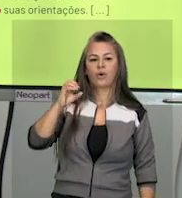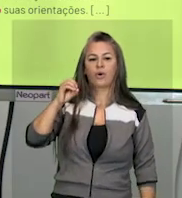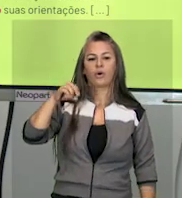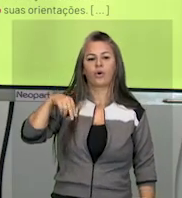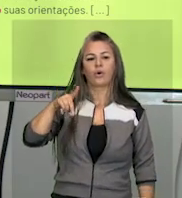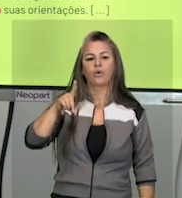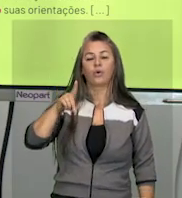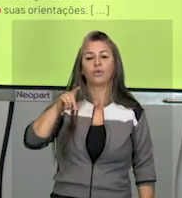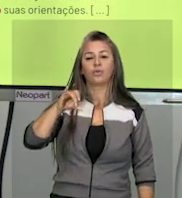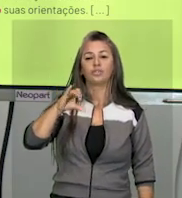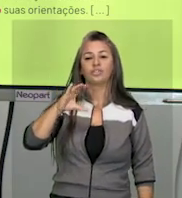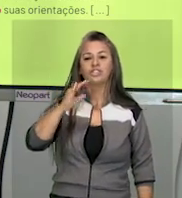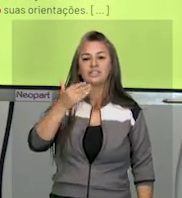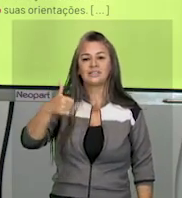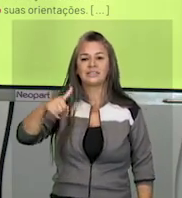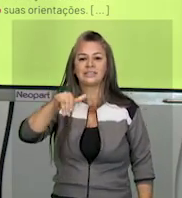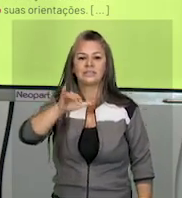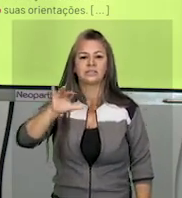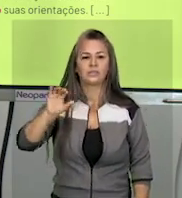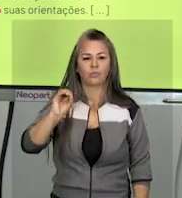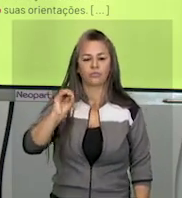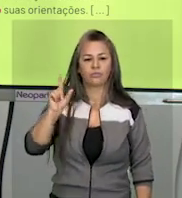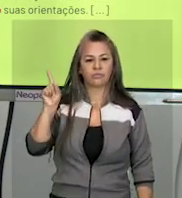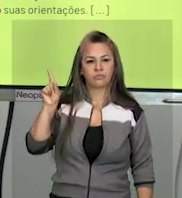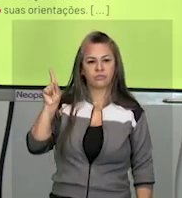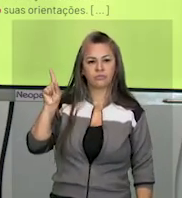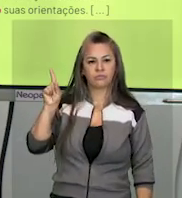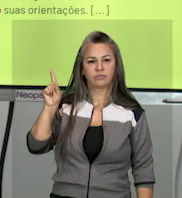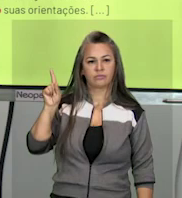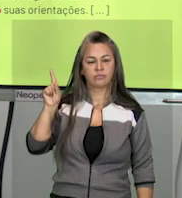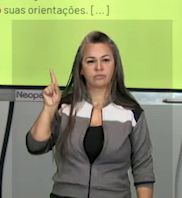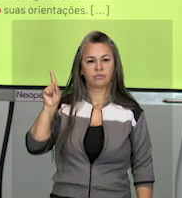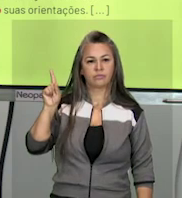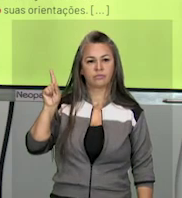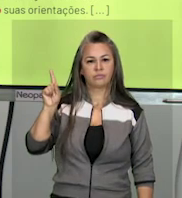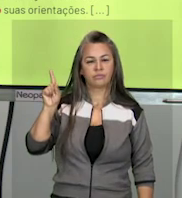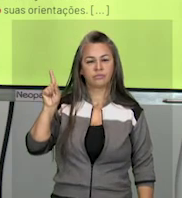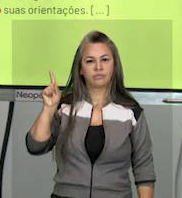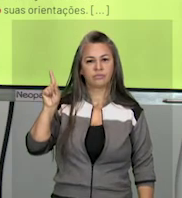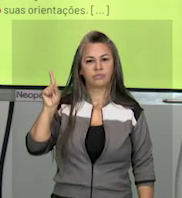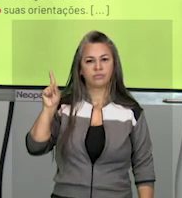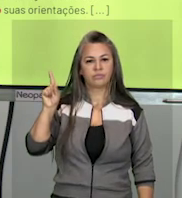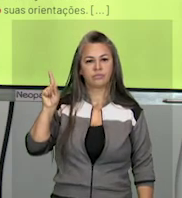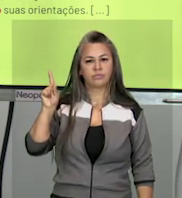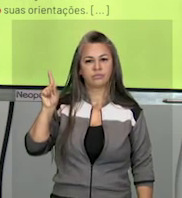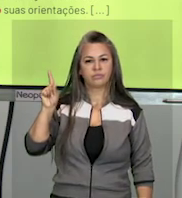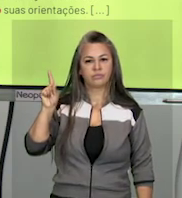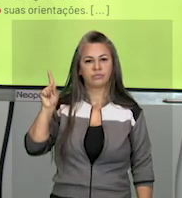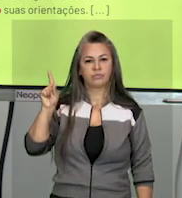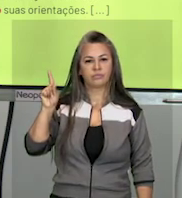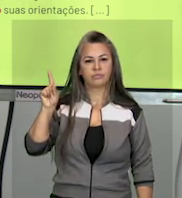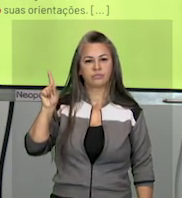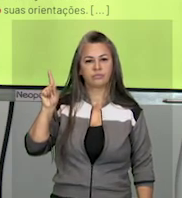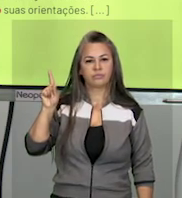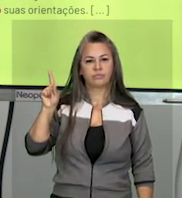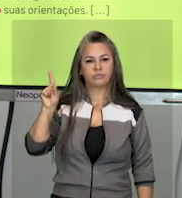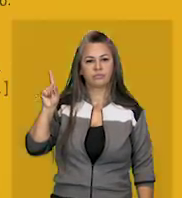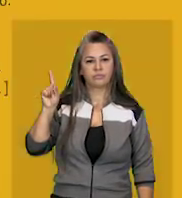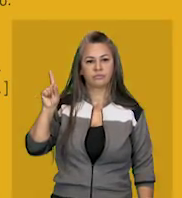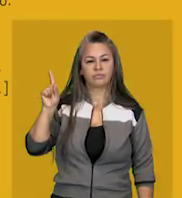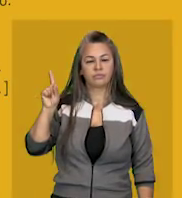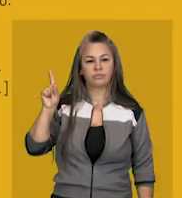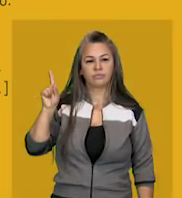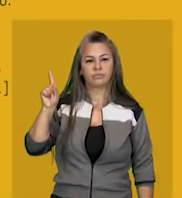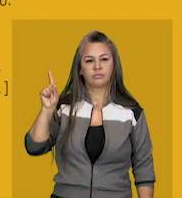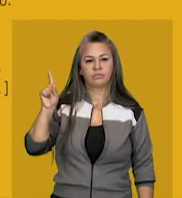Condicionais é uma condição, né? Quais são elas? Se, caso, contanto que, sem que, o senão, que equivale